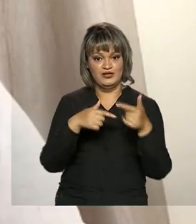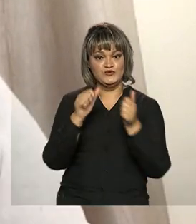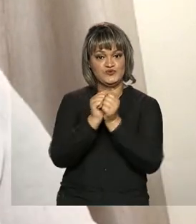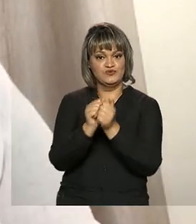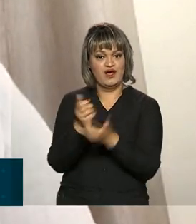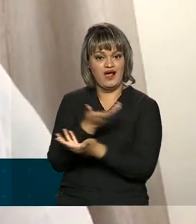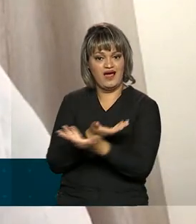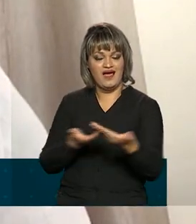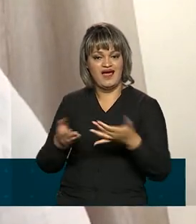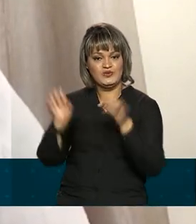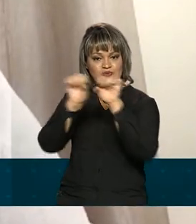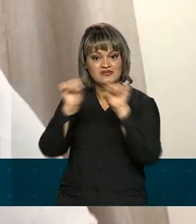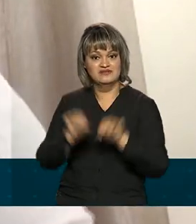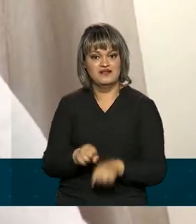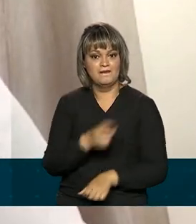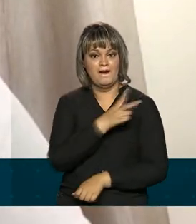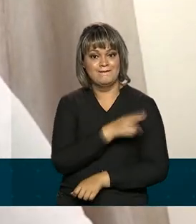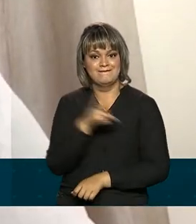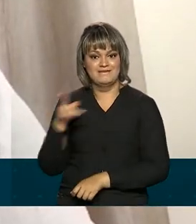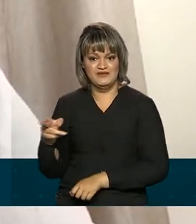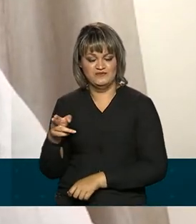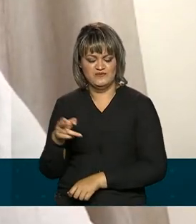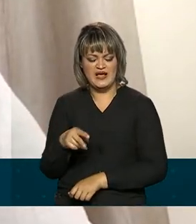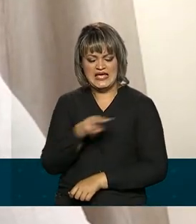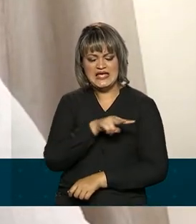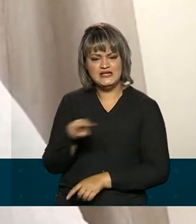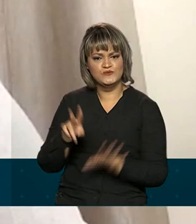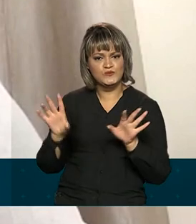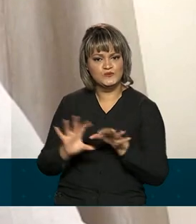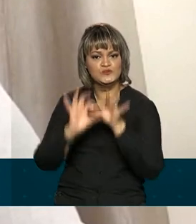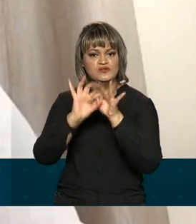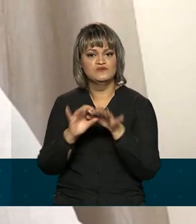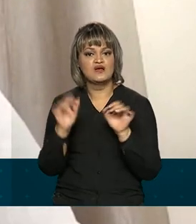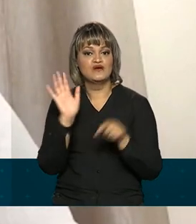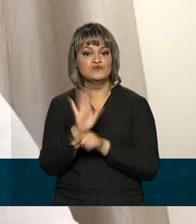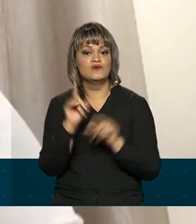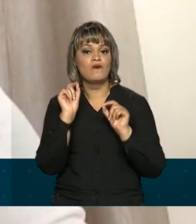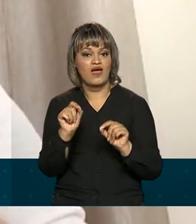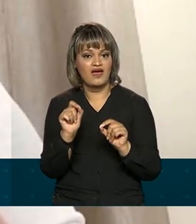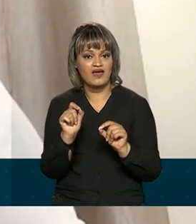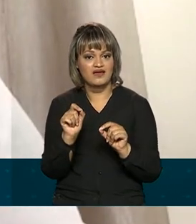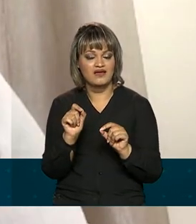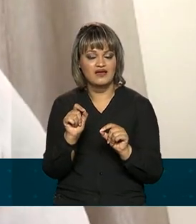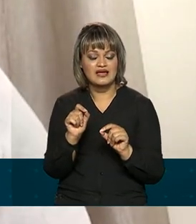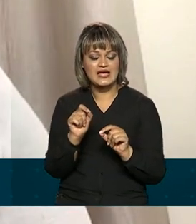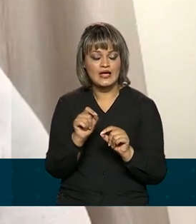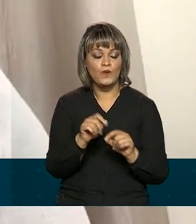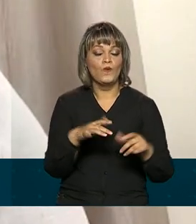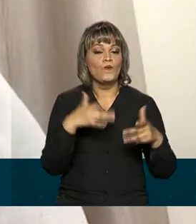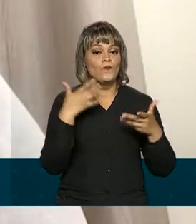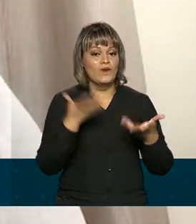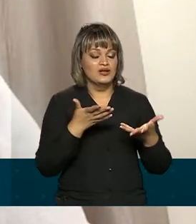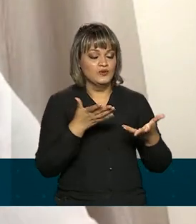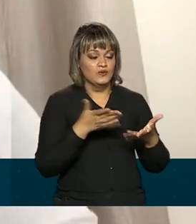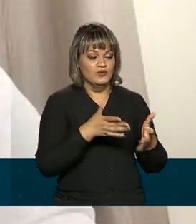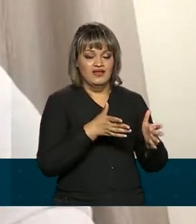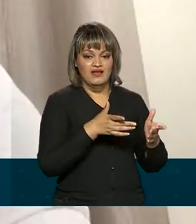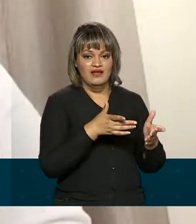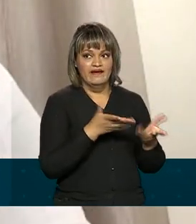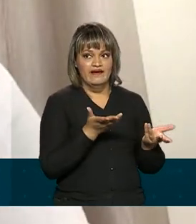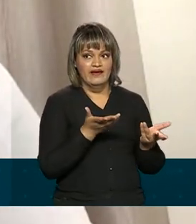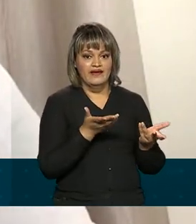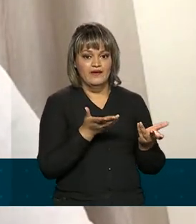convergência de sistemas. Essa integração de sistemas, ela permite com que, na hora em que a família